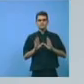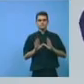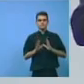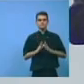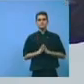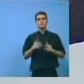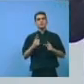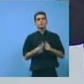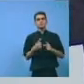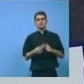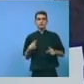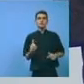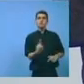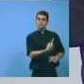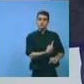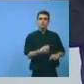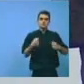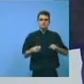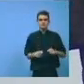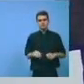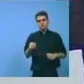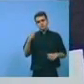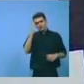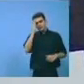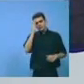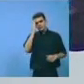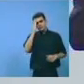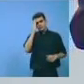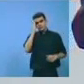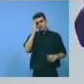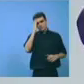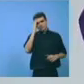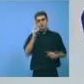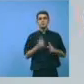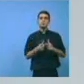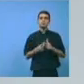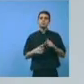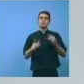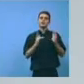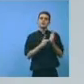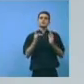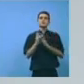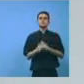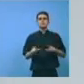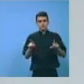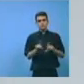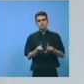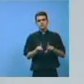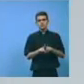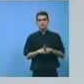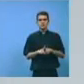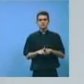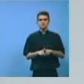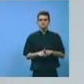Porque nós não podemos pensar que Jesus não tenha passado pelas consequências do pecado. Ele